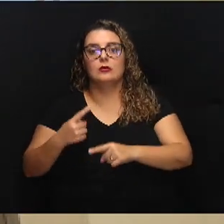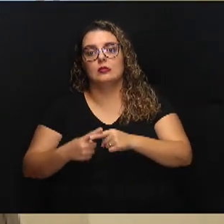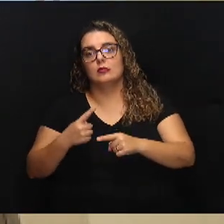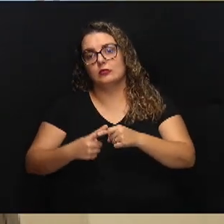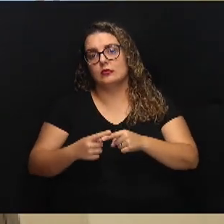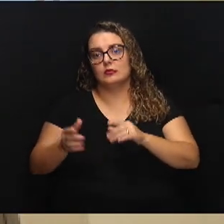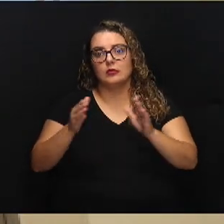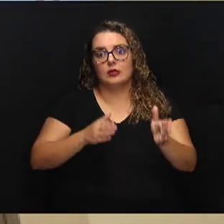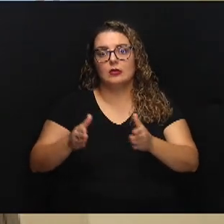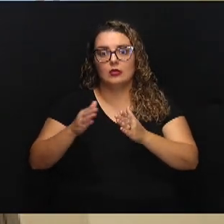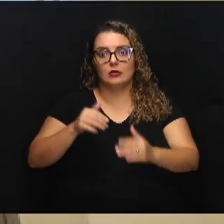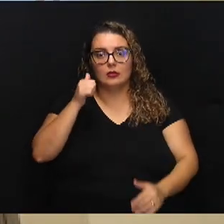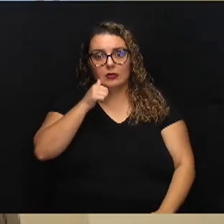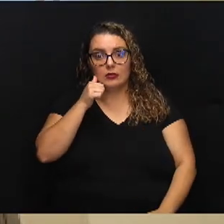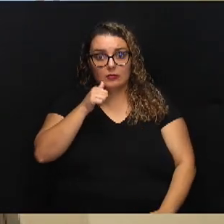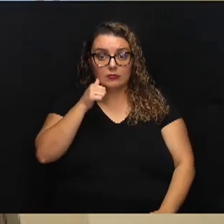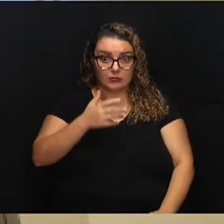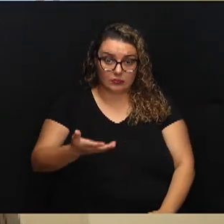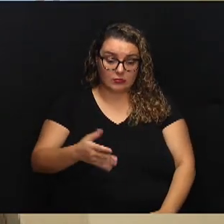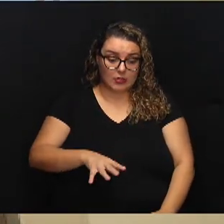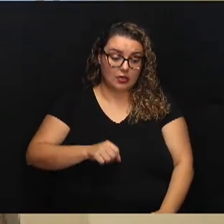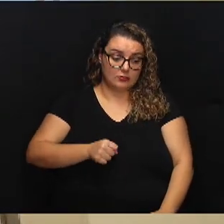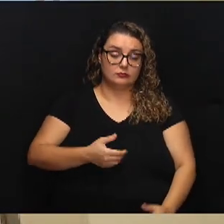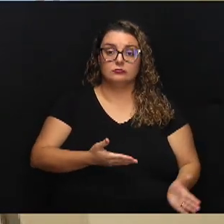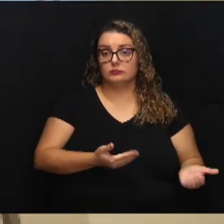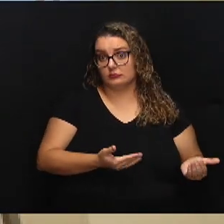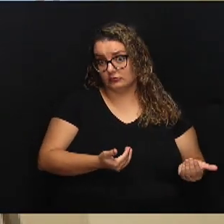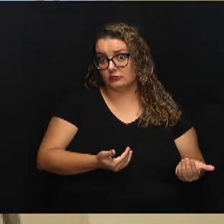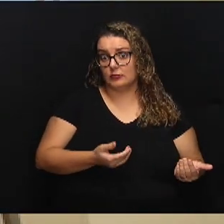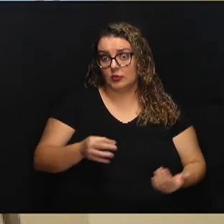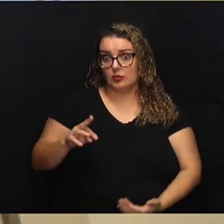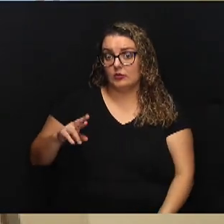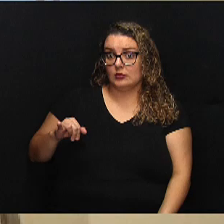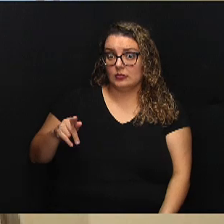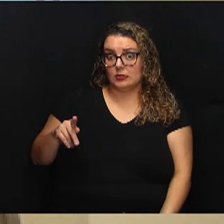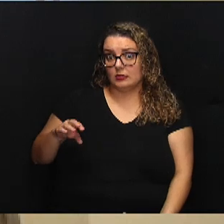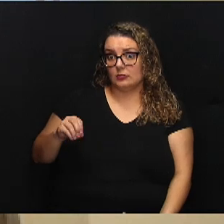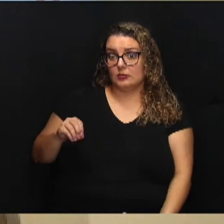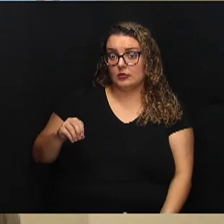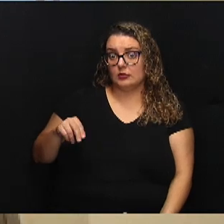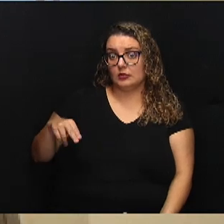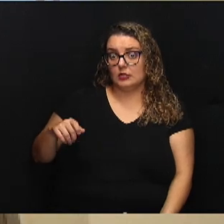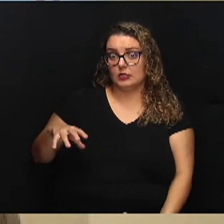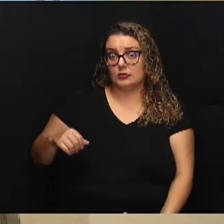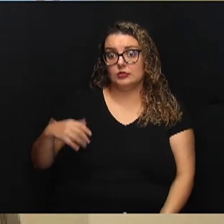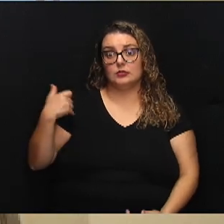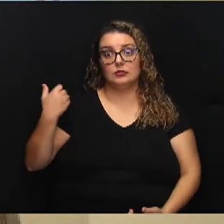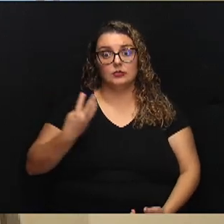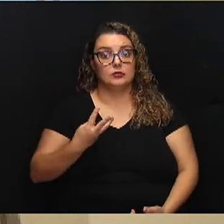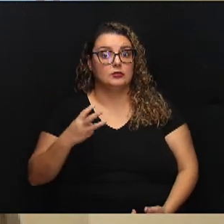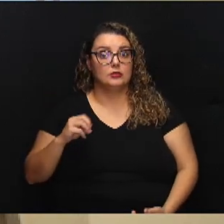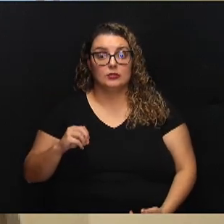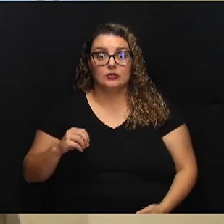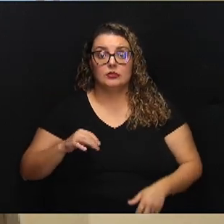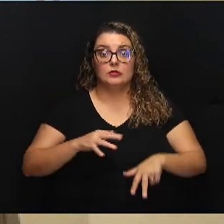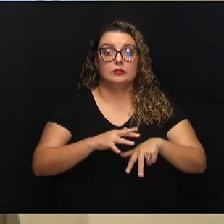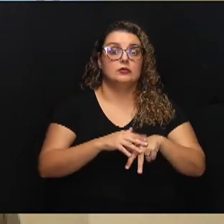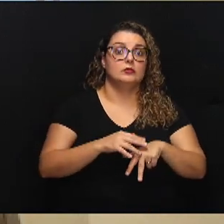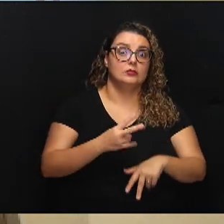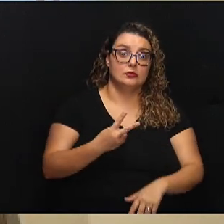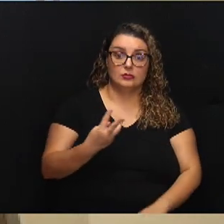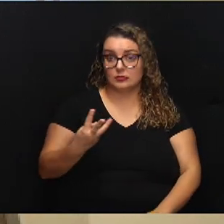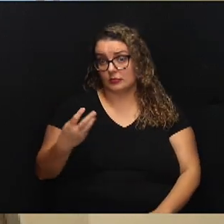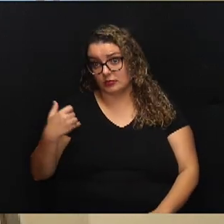menopausa numa mulher muitas vezes jovens, né? A gente vê tumores triplo negativos acometendo pacientes aqui de 30, eu tenho paciente aqui no consultório de